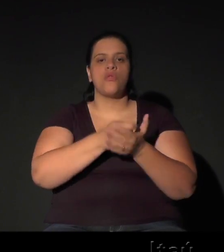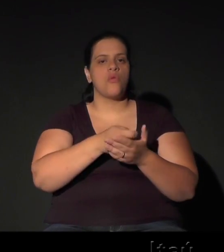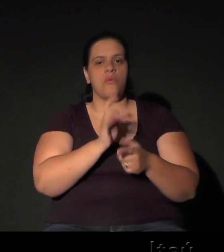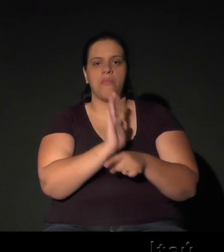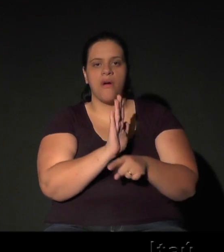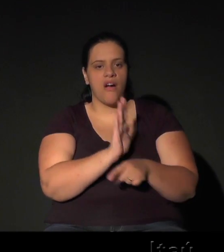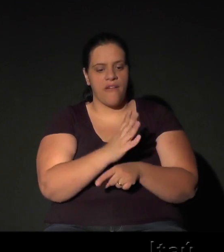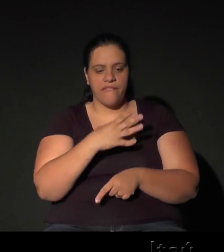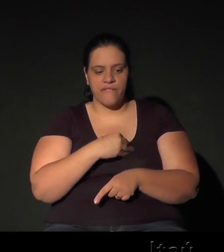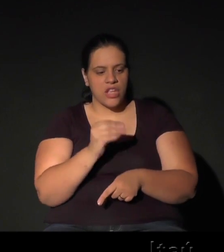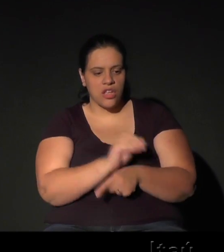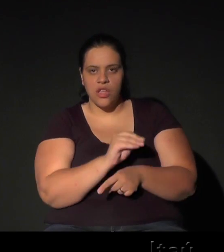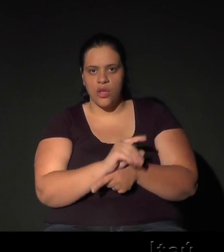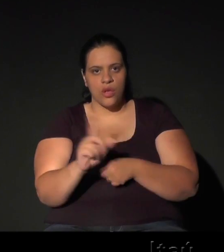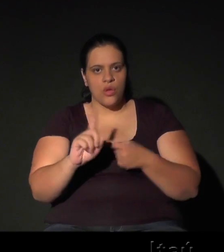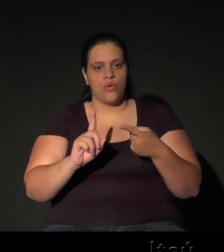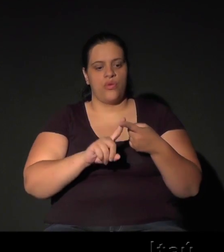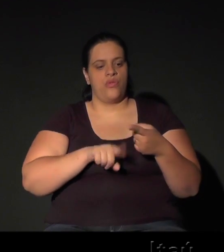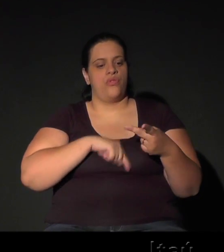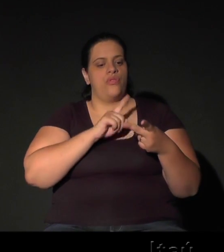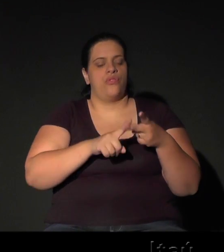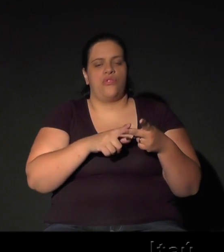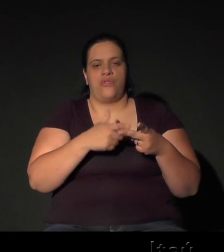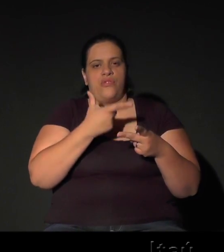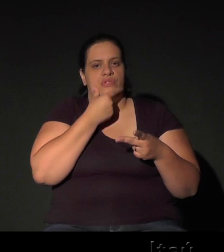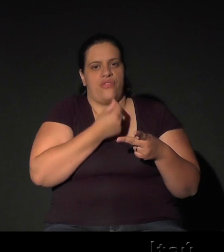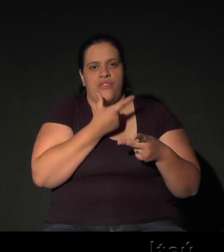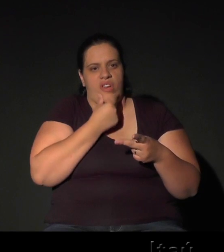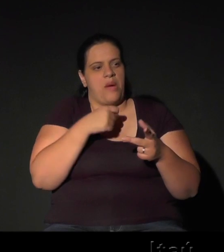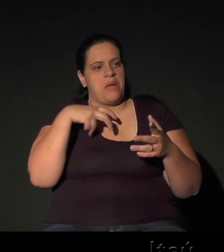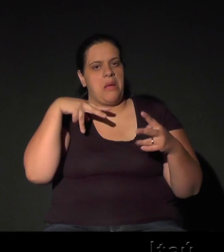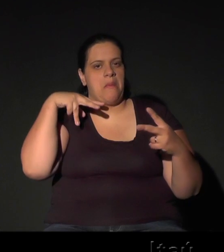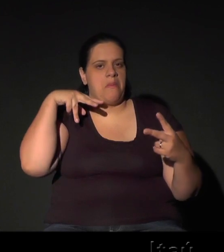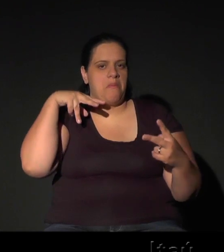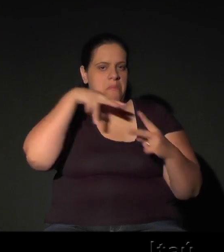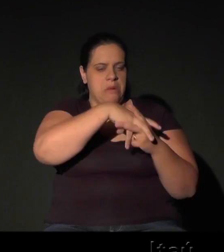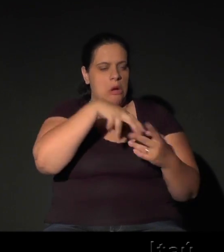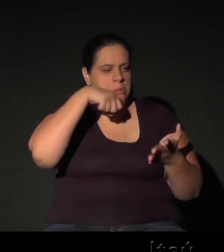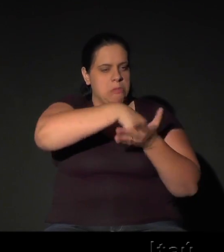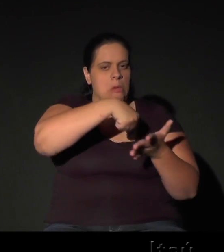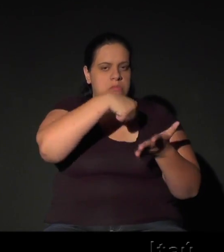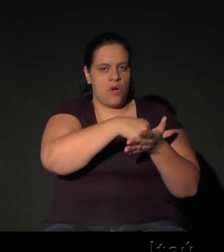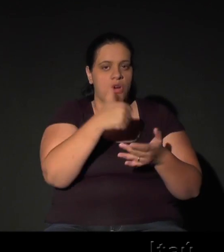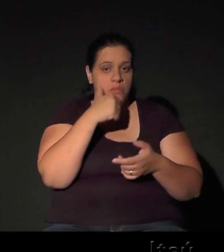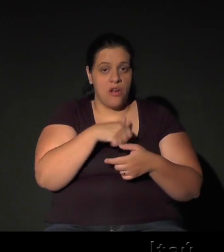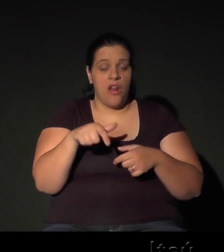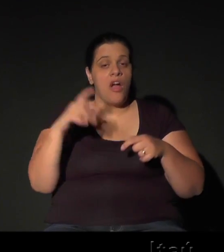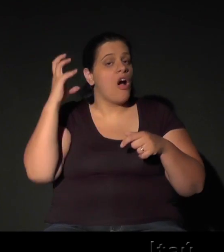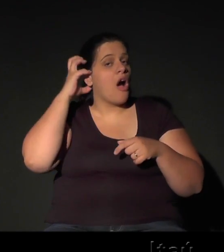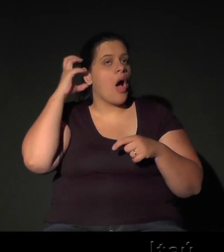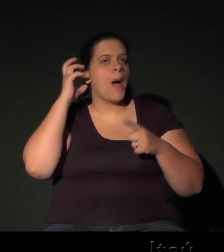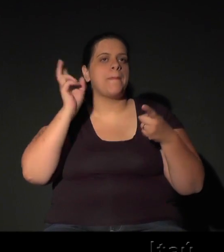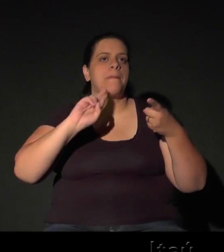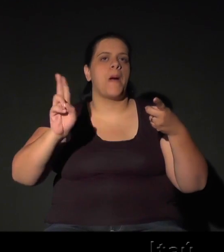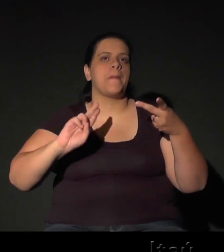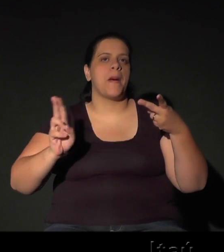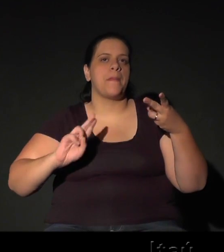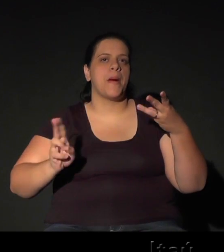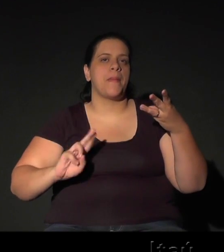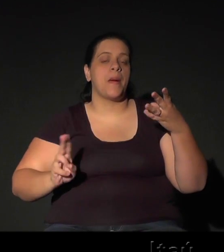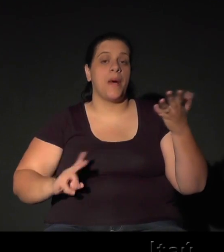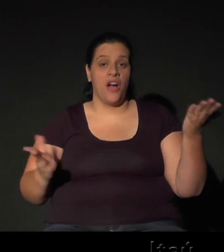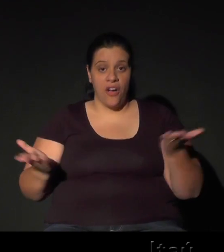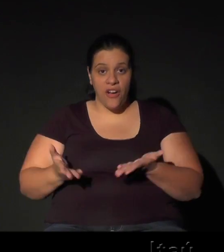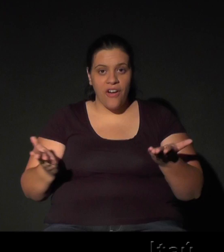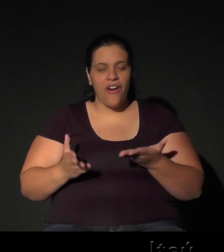pensão né os homens que tão e enfim que batem nas mulheres mas e criaram um sistema muito interessante colocavam não olha